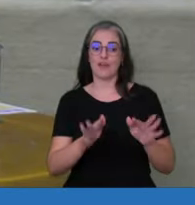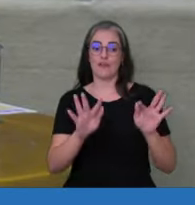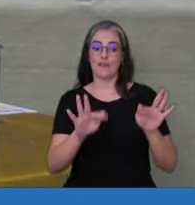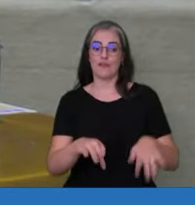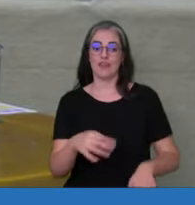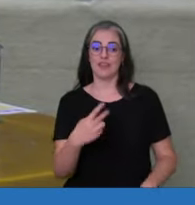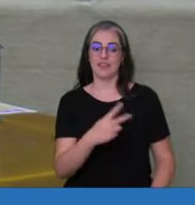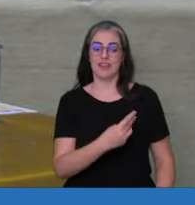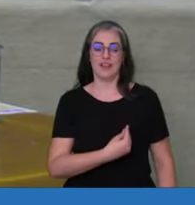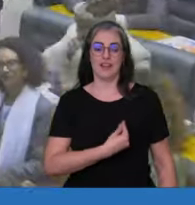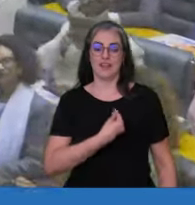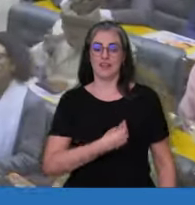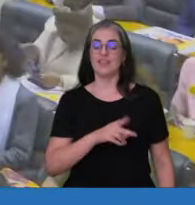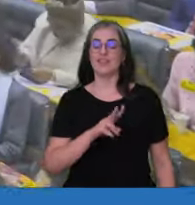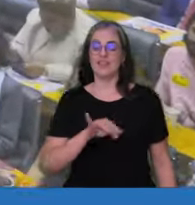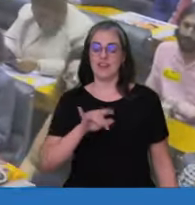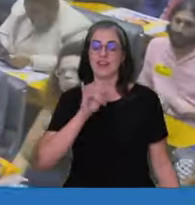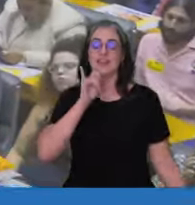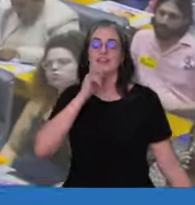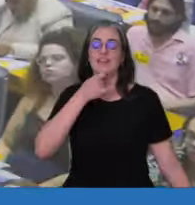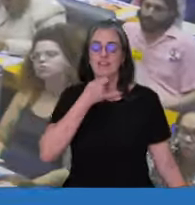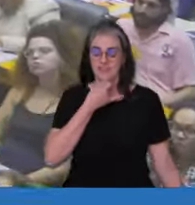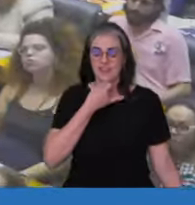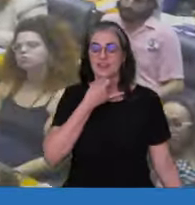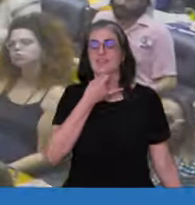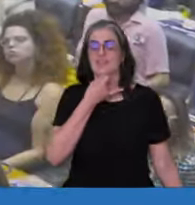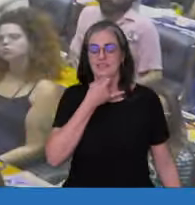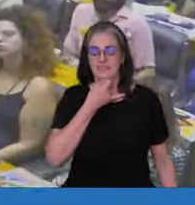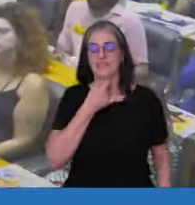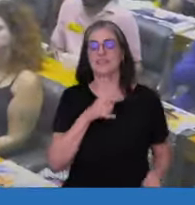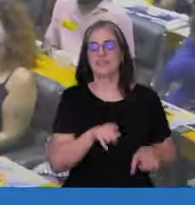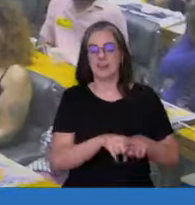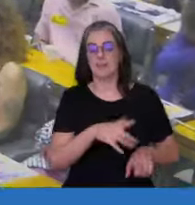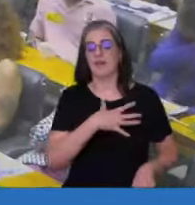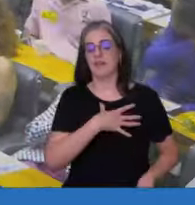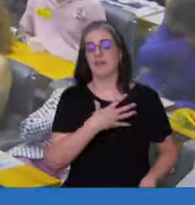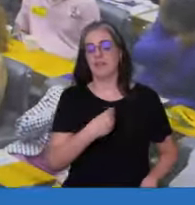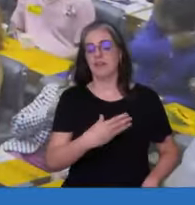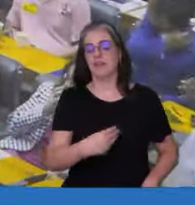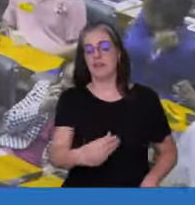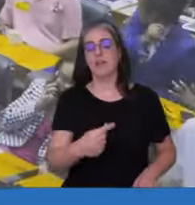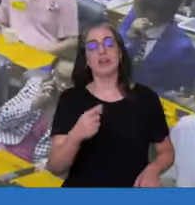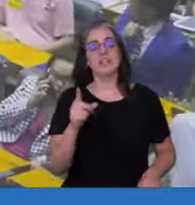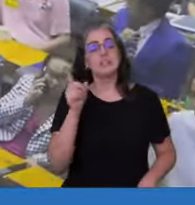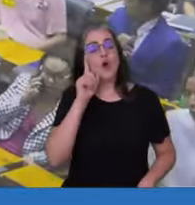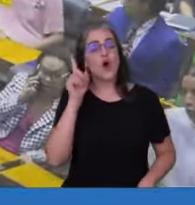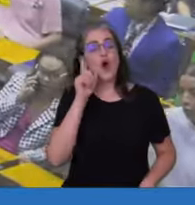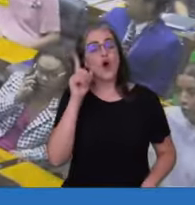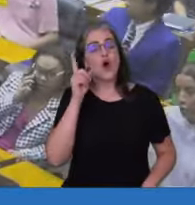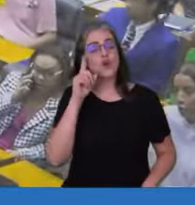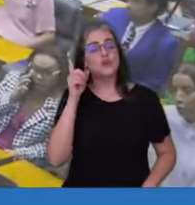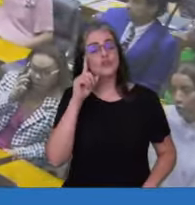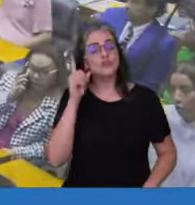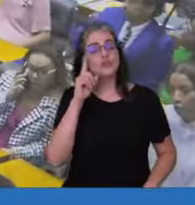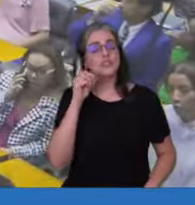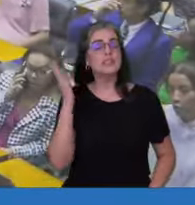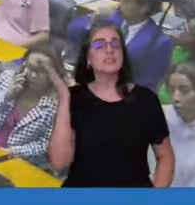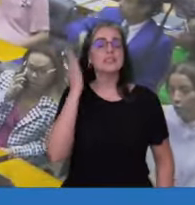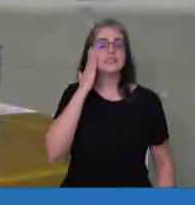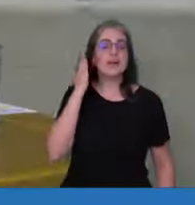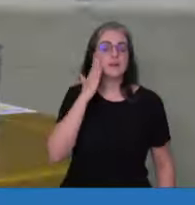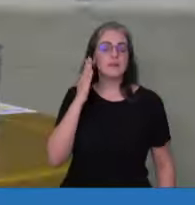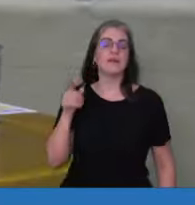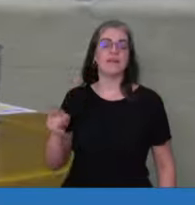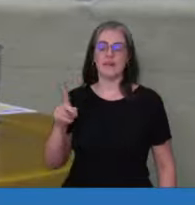vidas infelizes e das suas próximas gerações a conviver diariamente com a força de